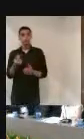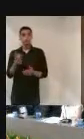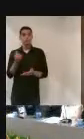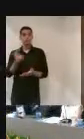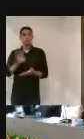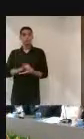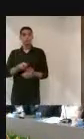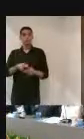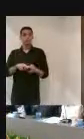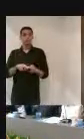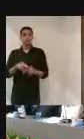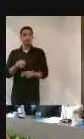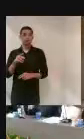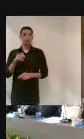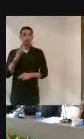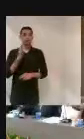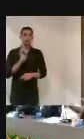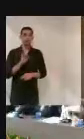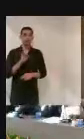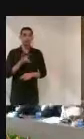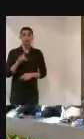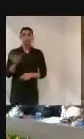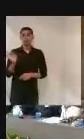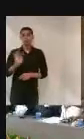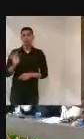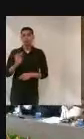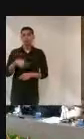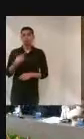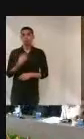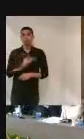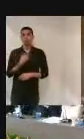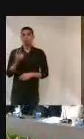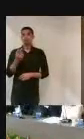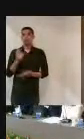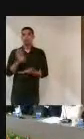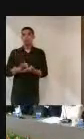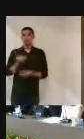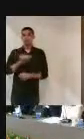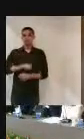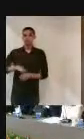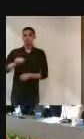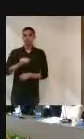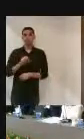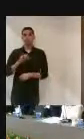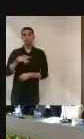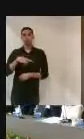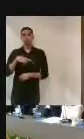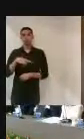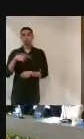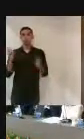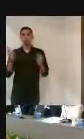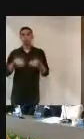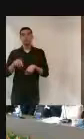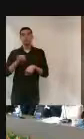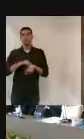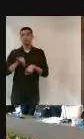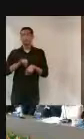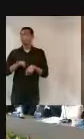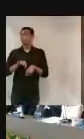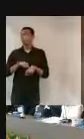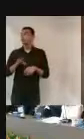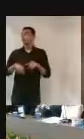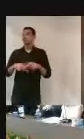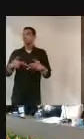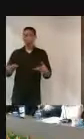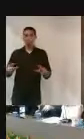seja, nós investimos na cooperativa em capacitação, em equipamentos, em divulgação de coleta seletiva,